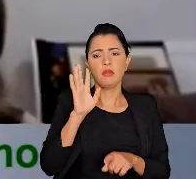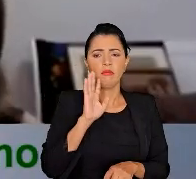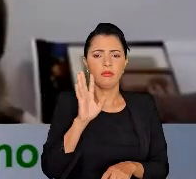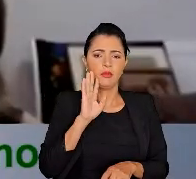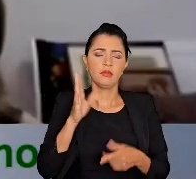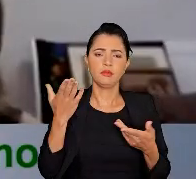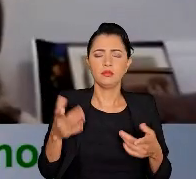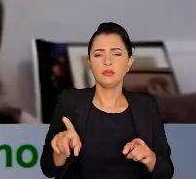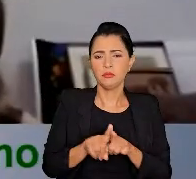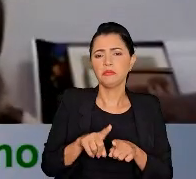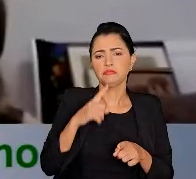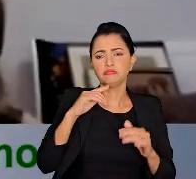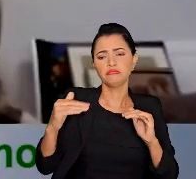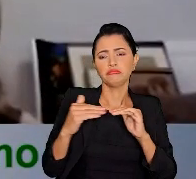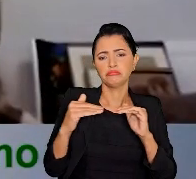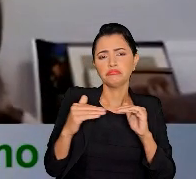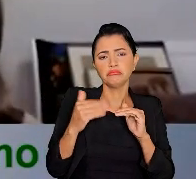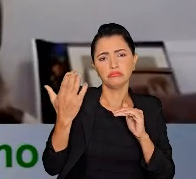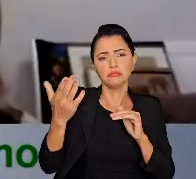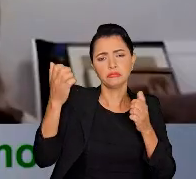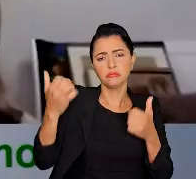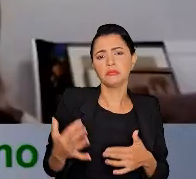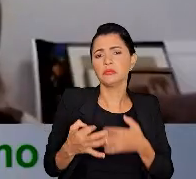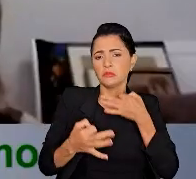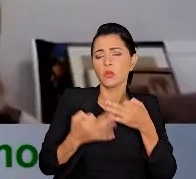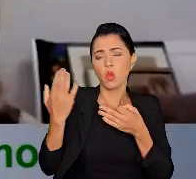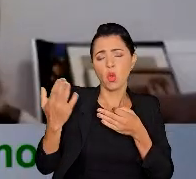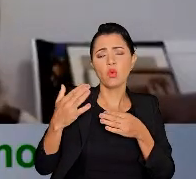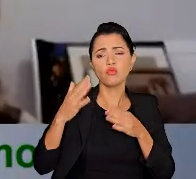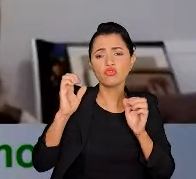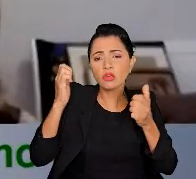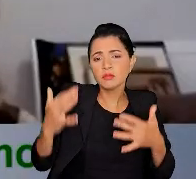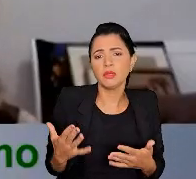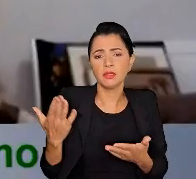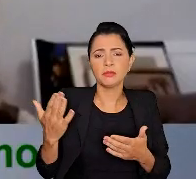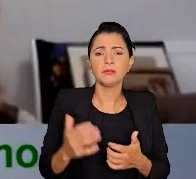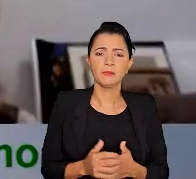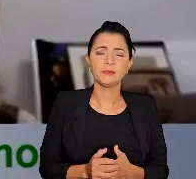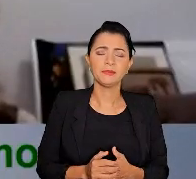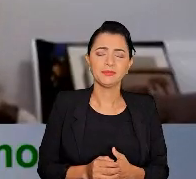né? Então, eu concordo com as ponderações do doutor Fernando nesse ponto.